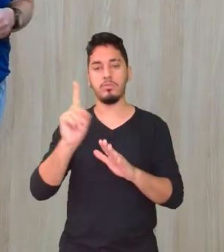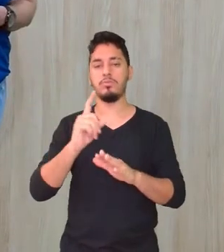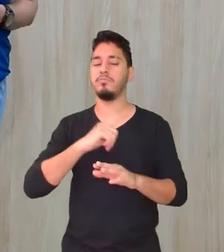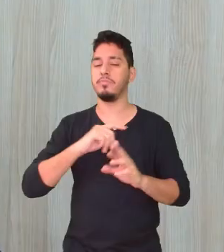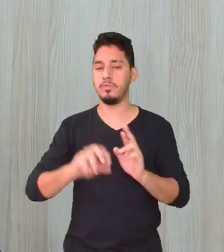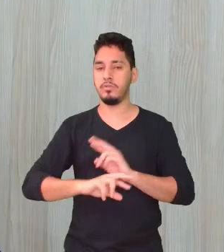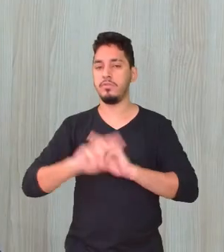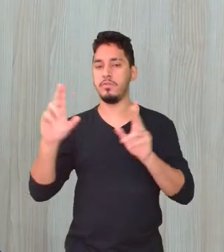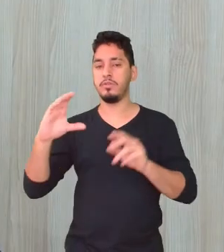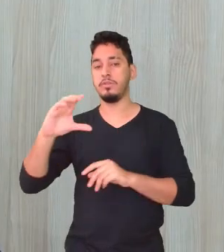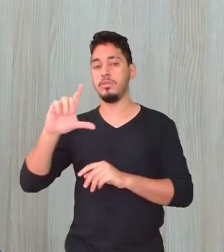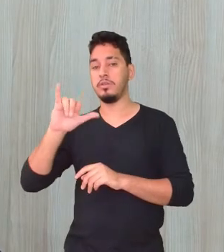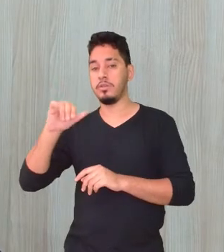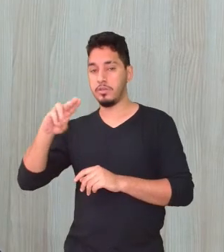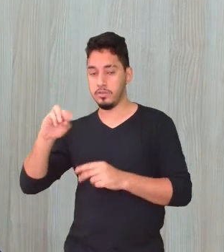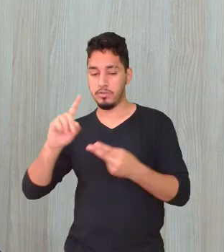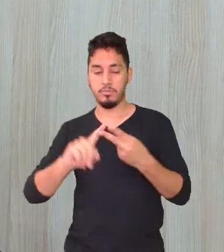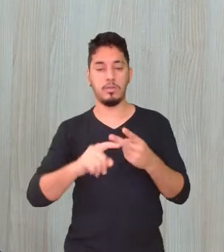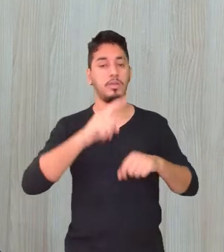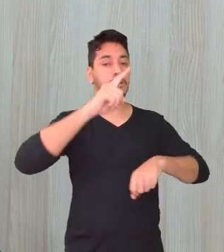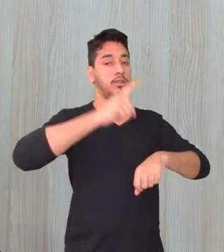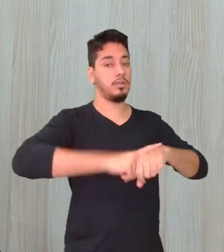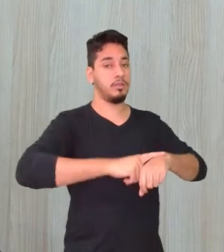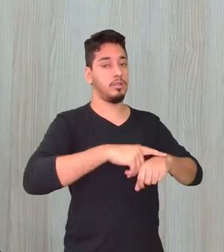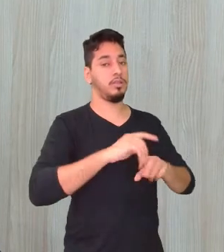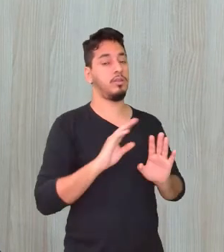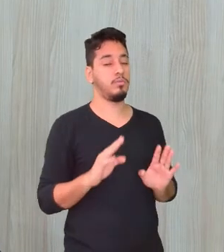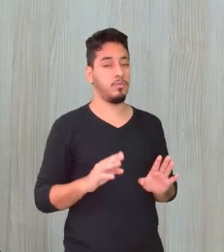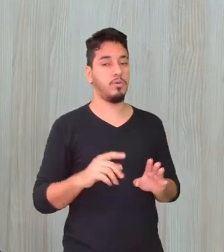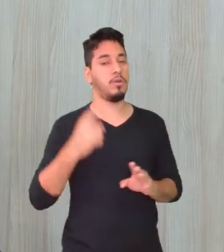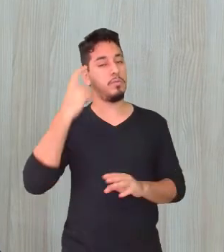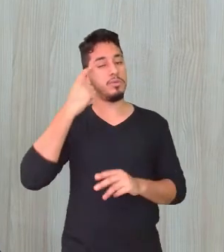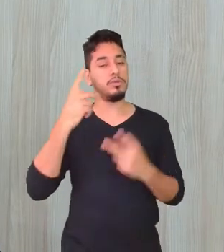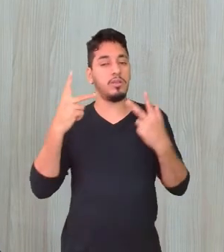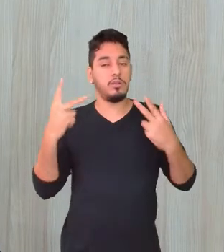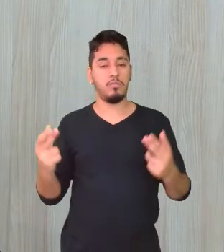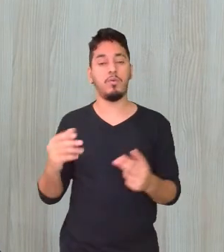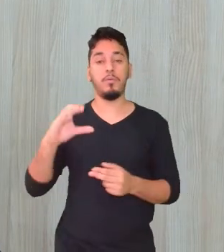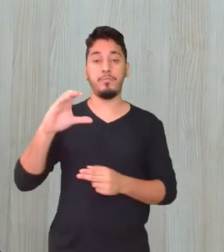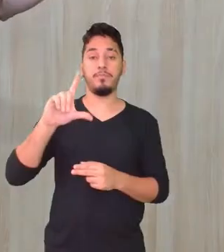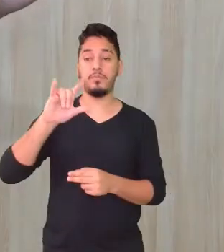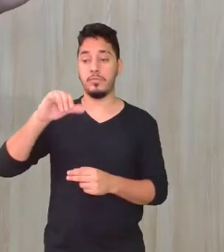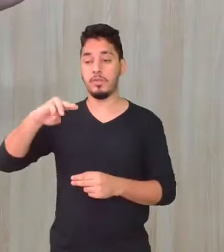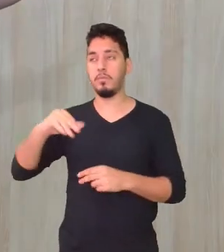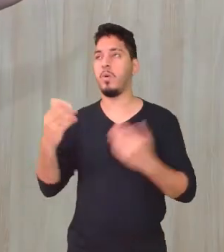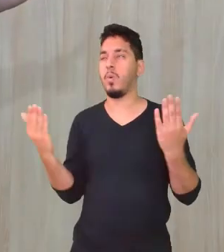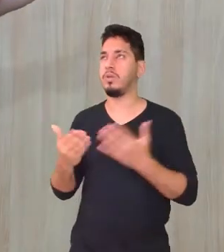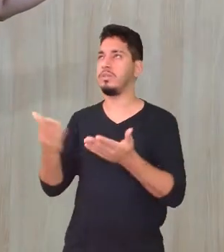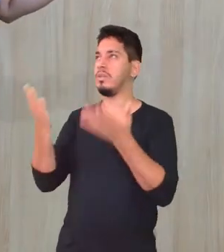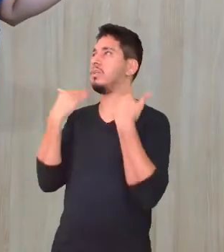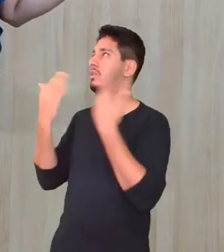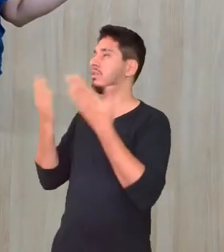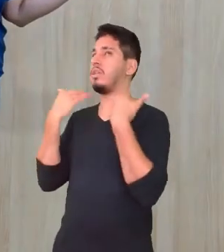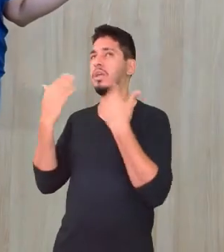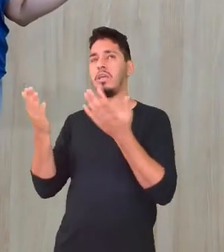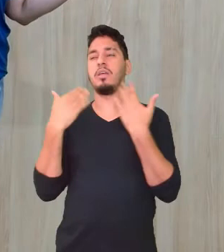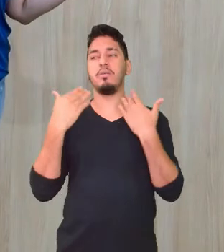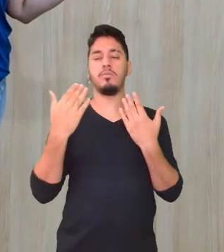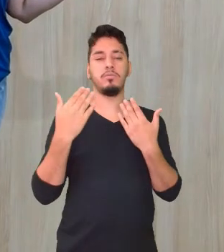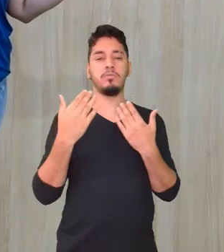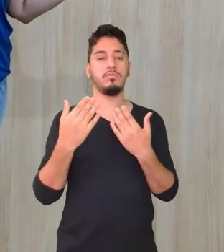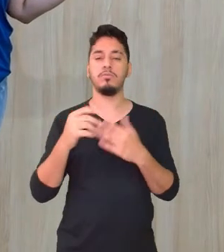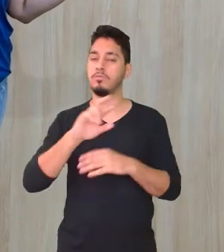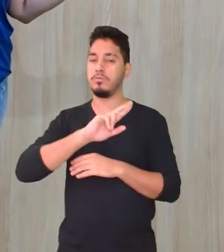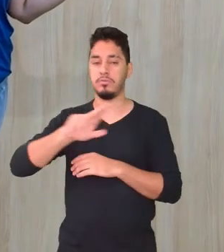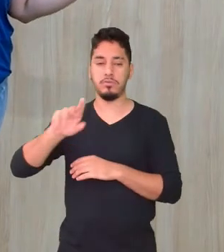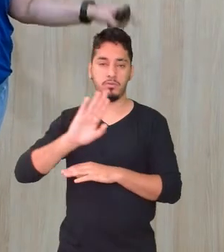diferença, né? De clima e tempo. né? As pessoas acham que é a mesma coisa. Não é a o mesma clima coisa. hoje está quente. Tá errado. A gente não pode falar